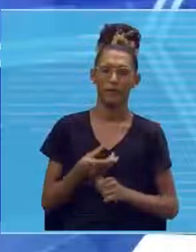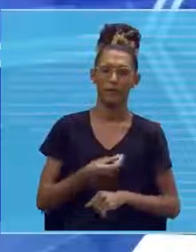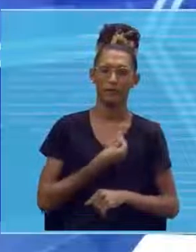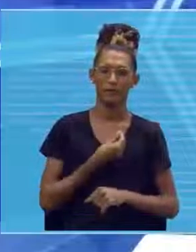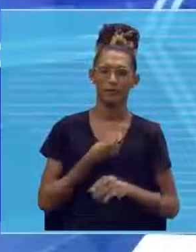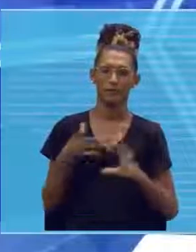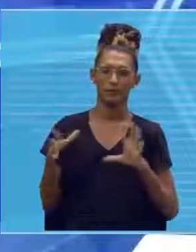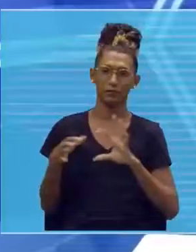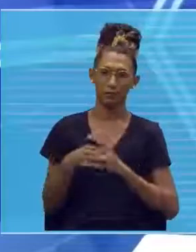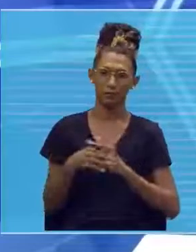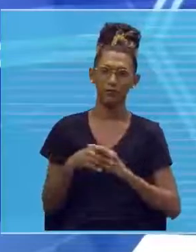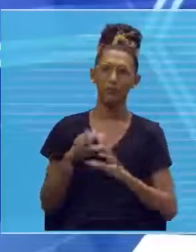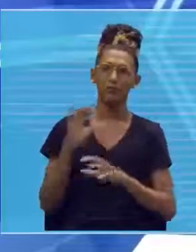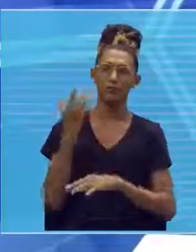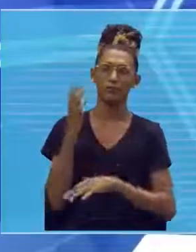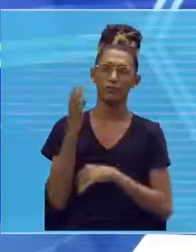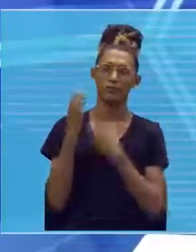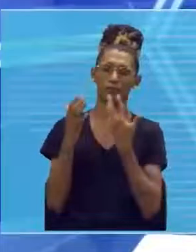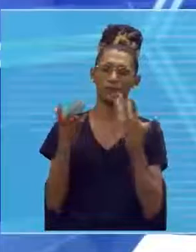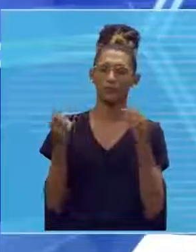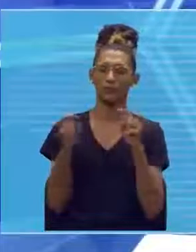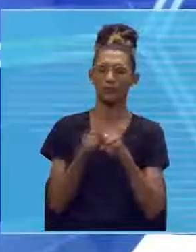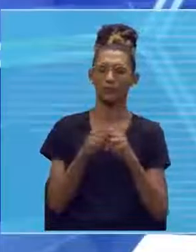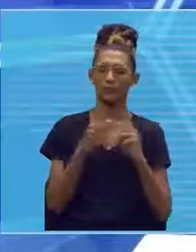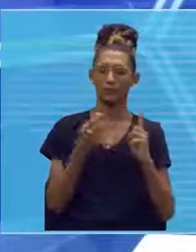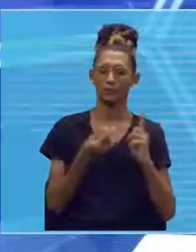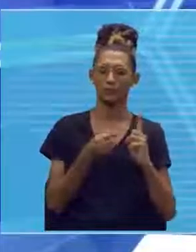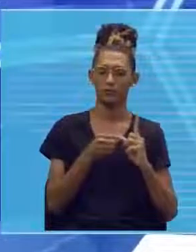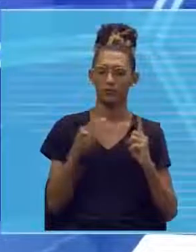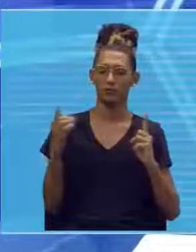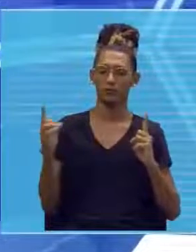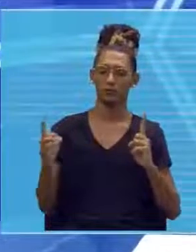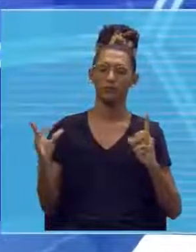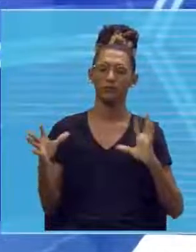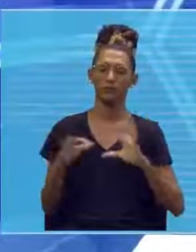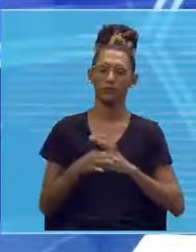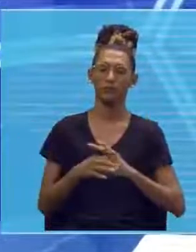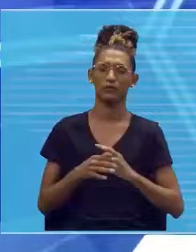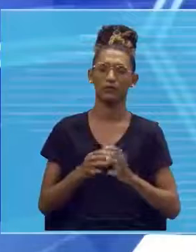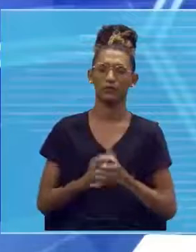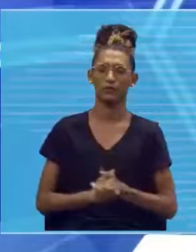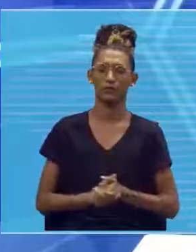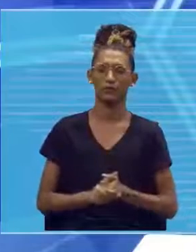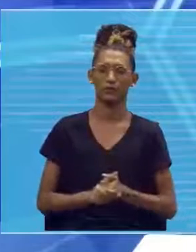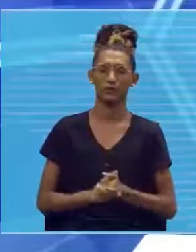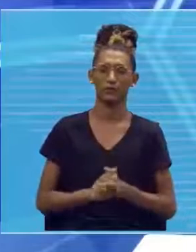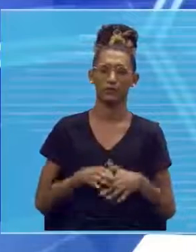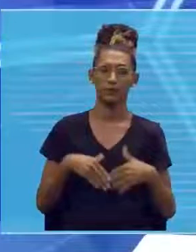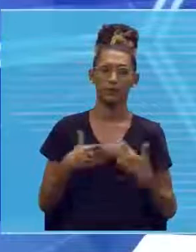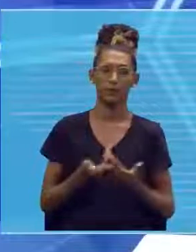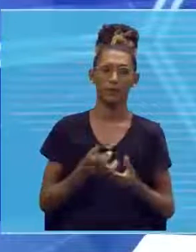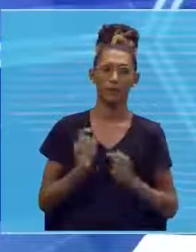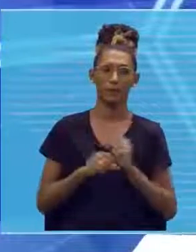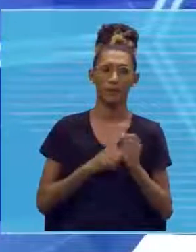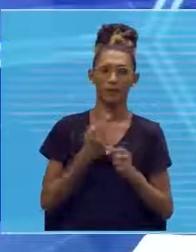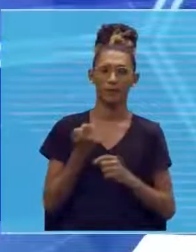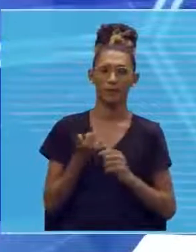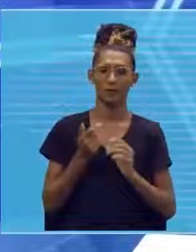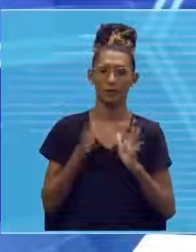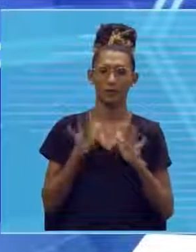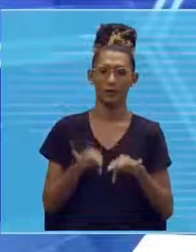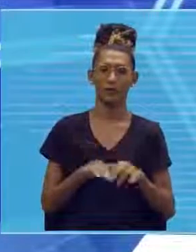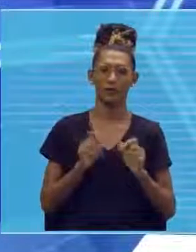com o outro mas Comunitária como a gente falou aqui no começo da nossa aula Tá certo então para a gente fechar